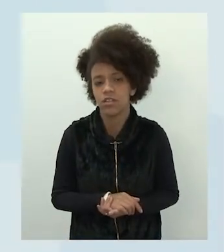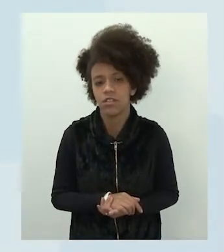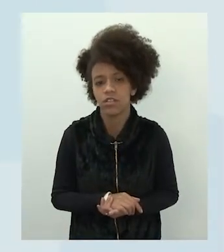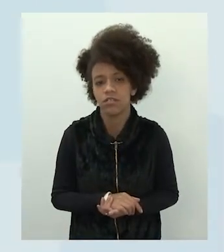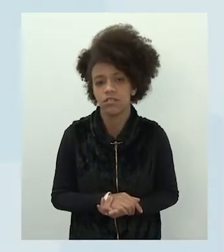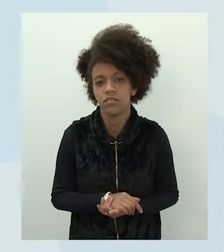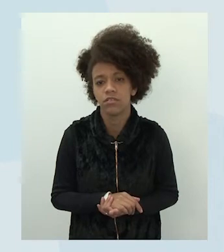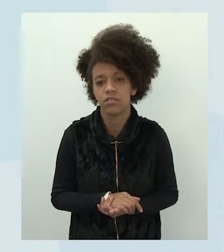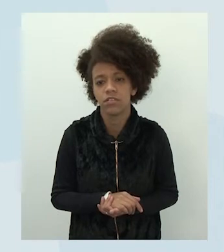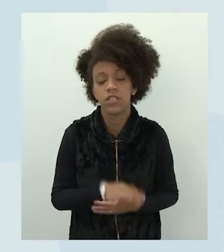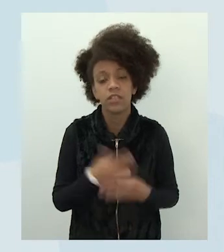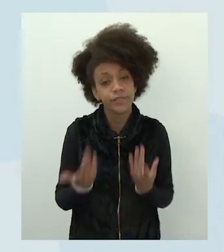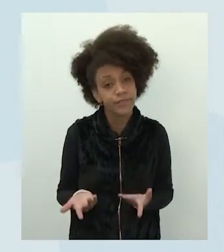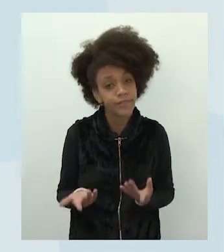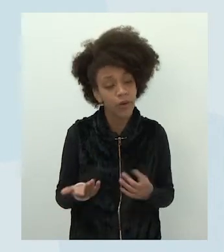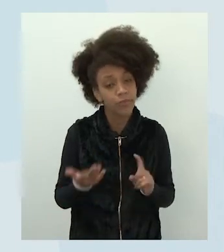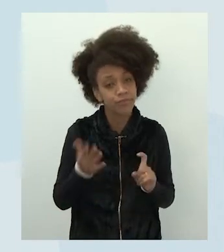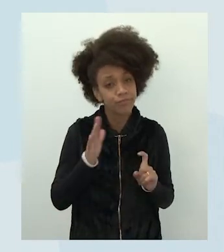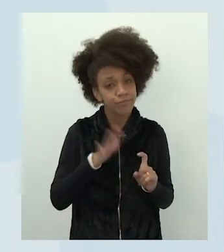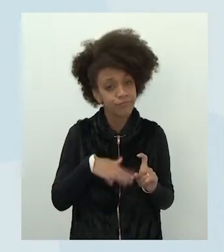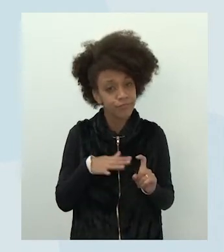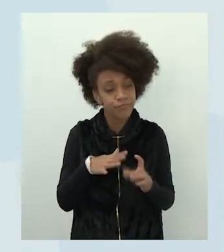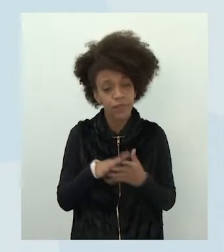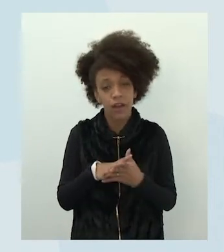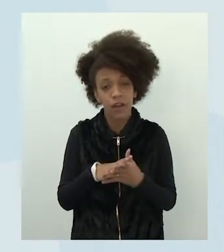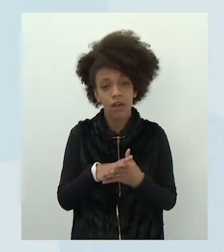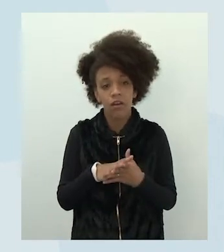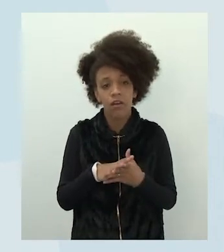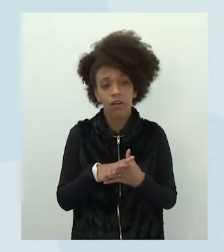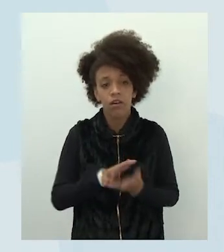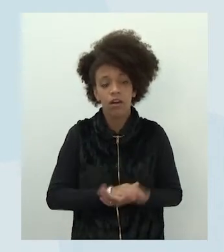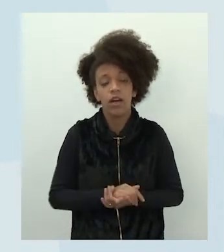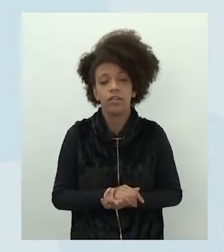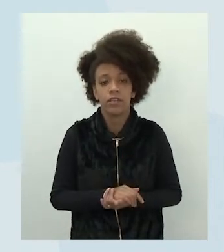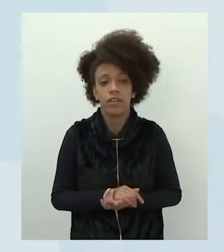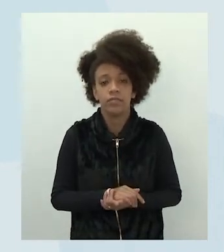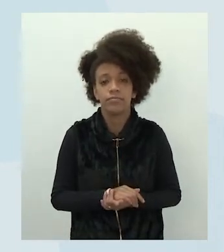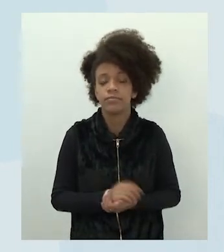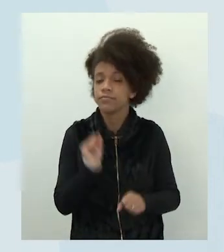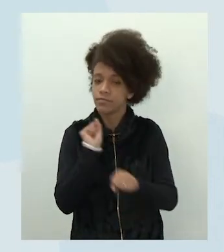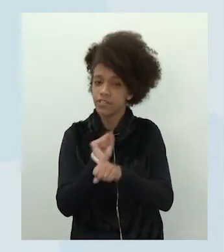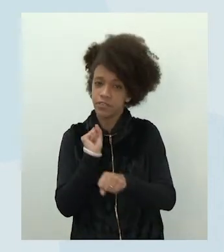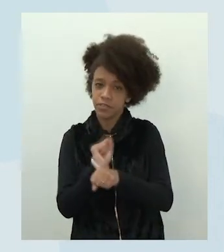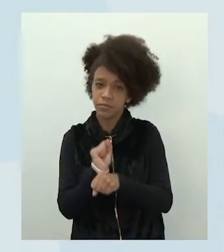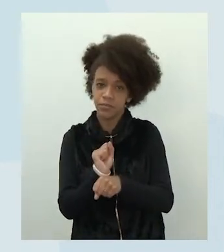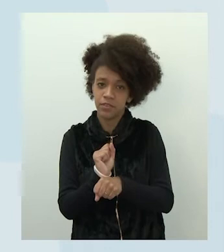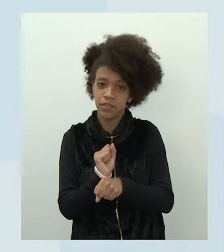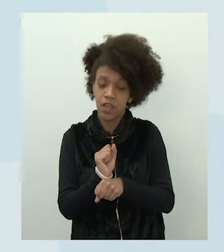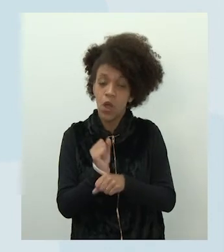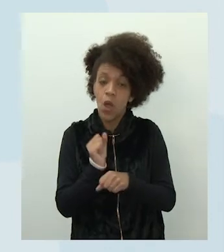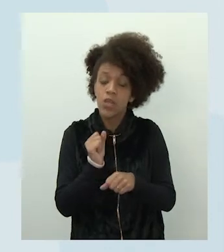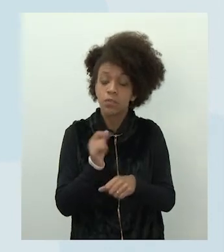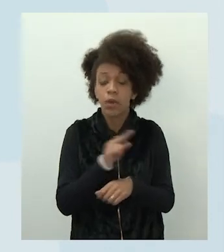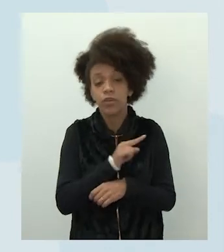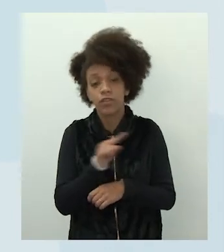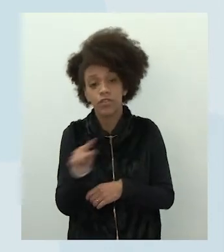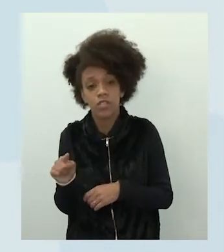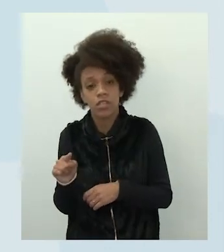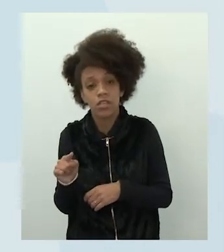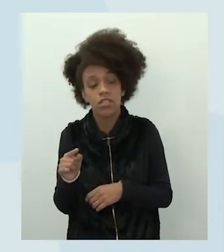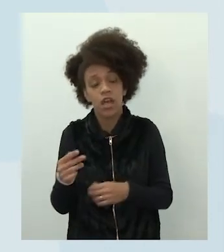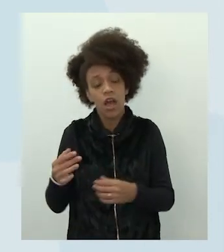Então, né, não vale a pena parar de fumar depois dos 70 anos. Eu espero que todos que estejam